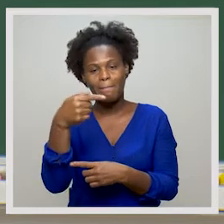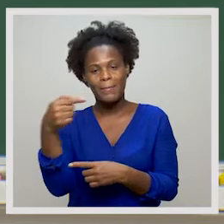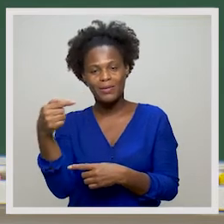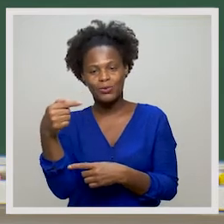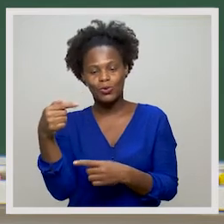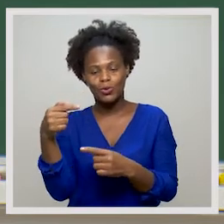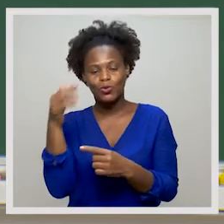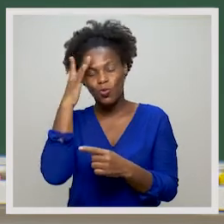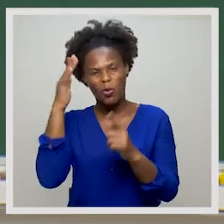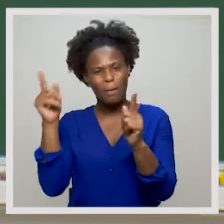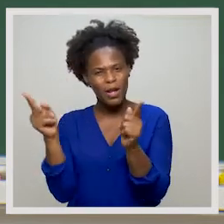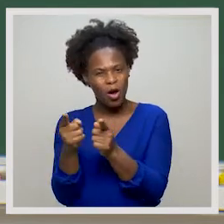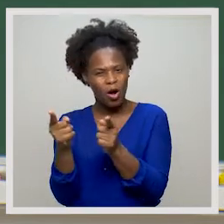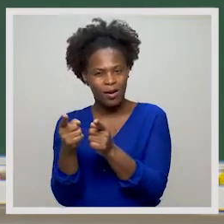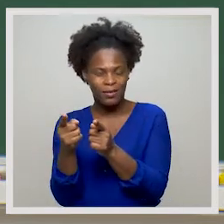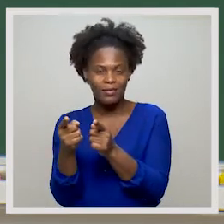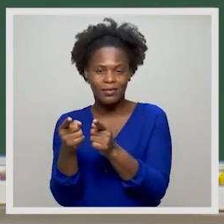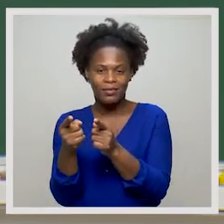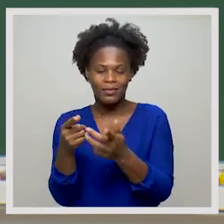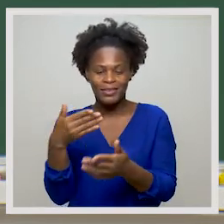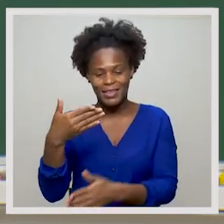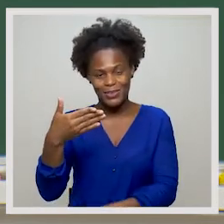menos o menor dado,